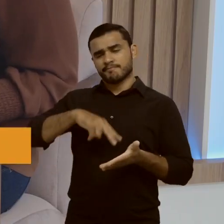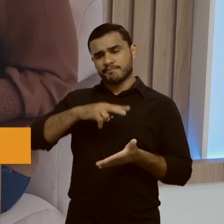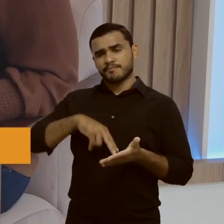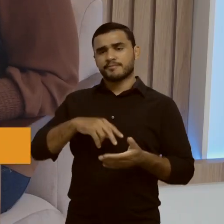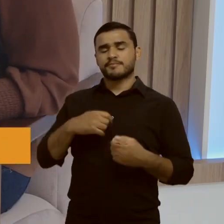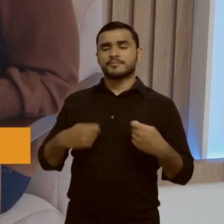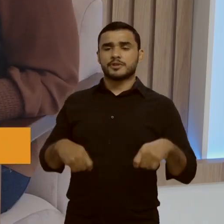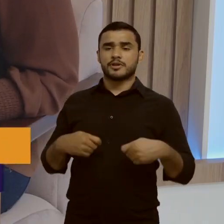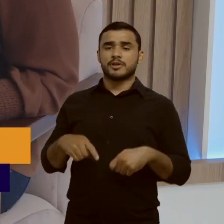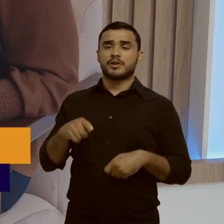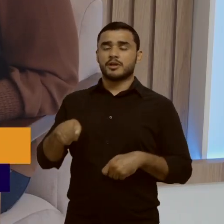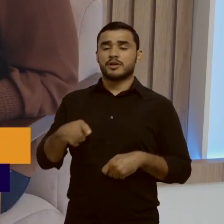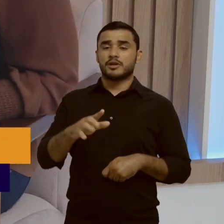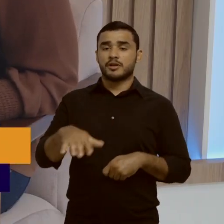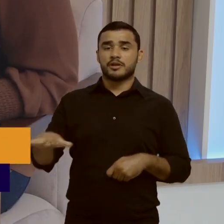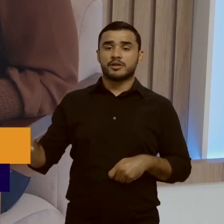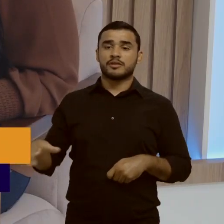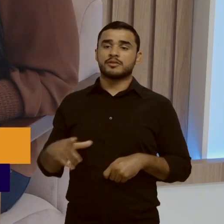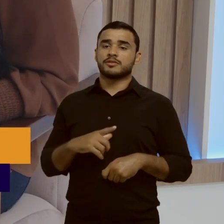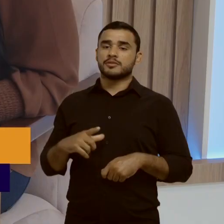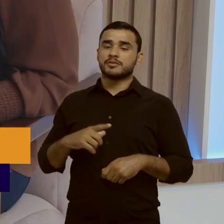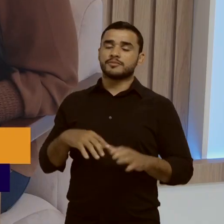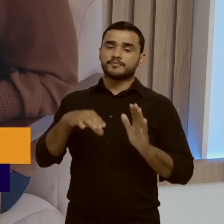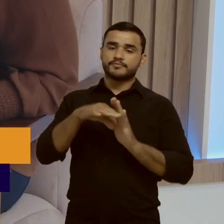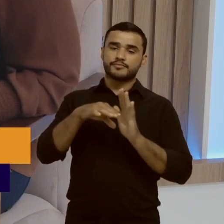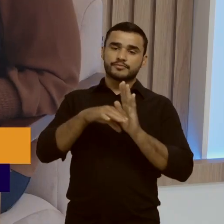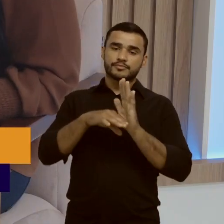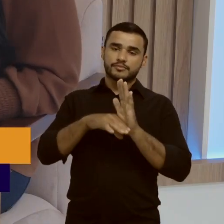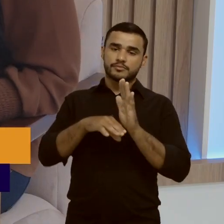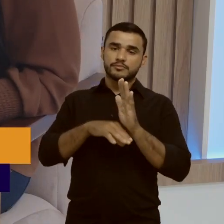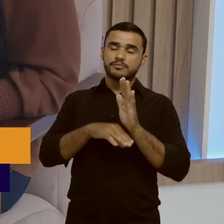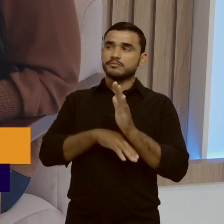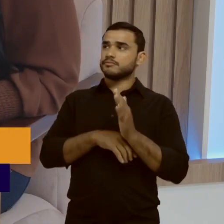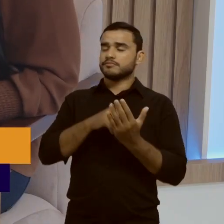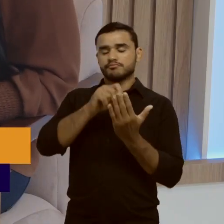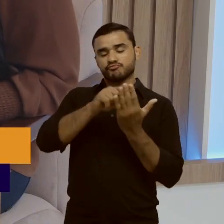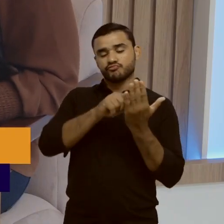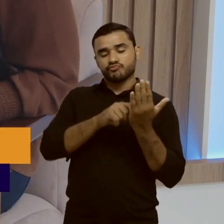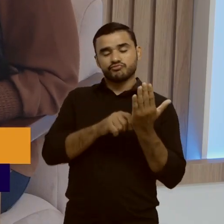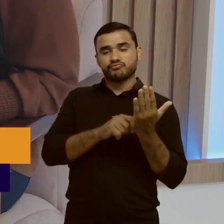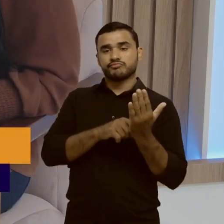pedir ajuda às crianças, construção de listas durante o supermercado,